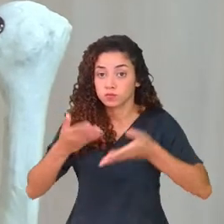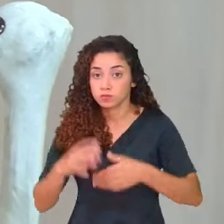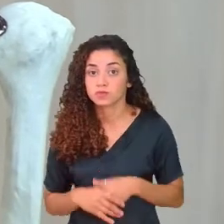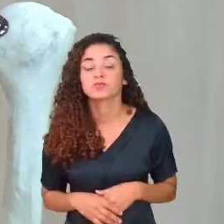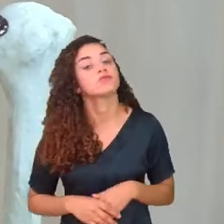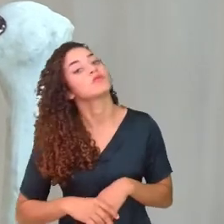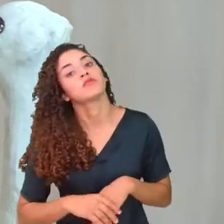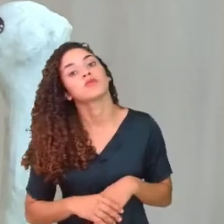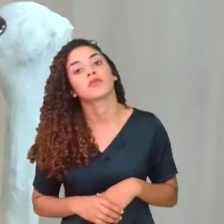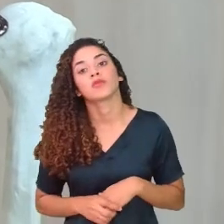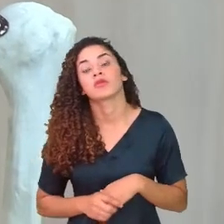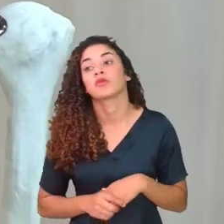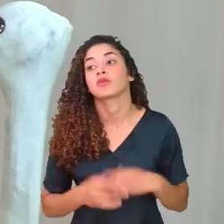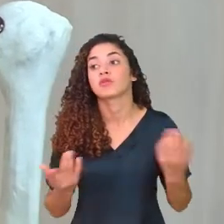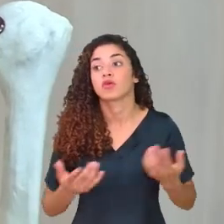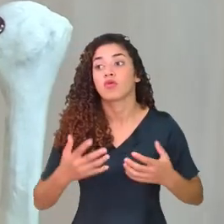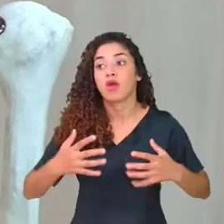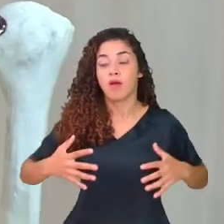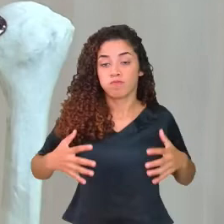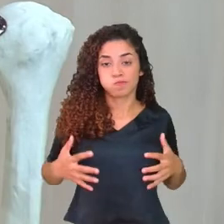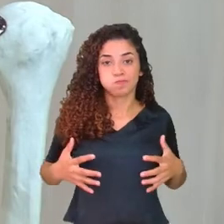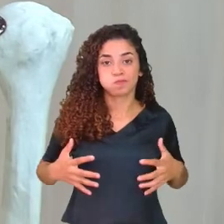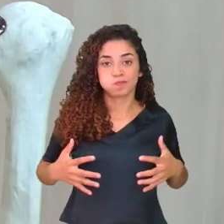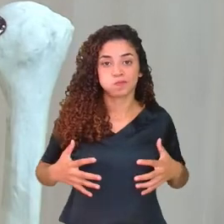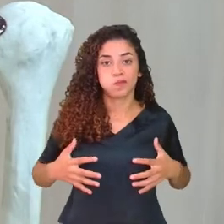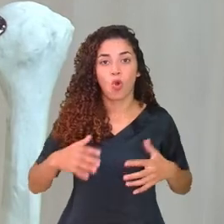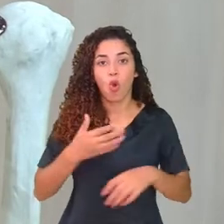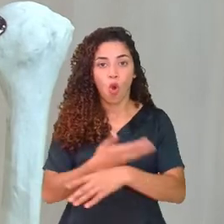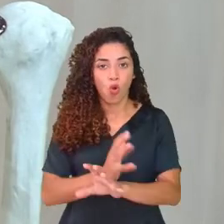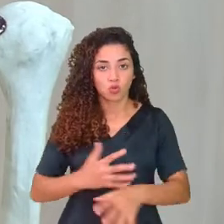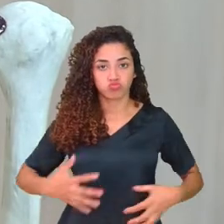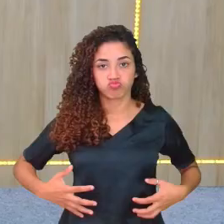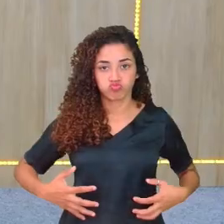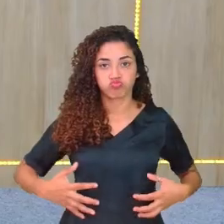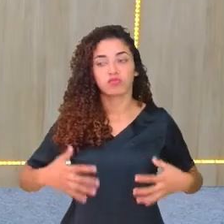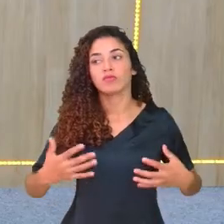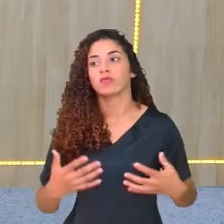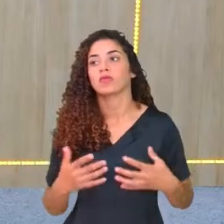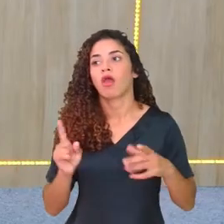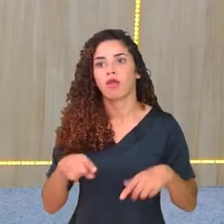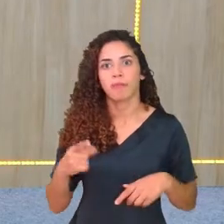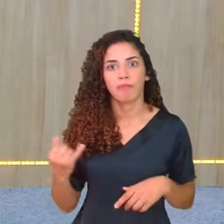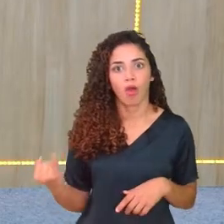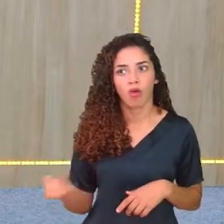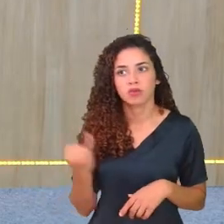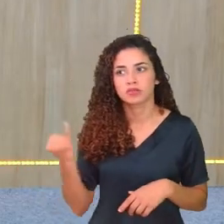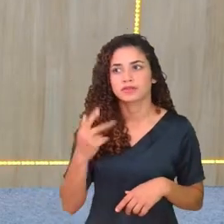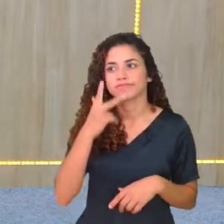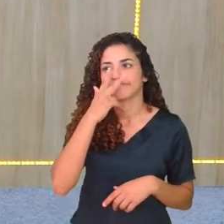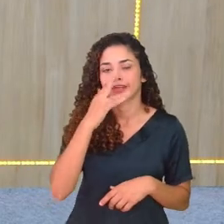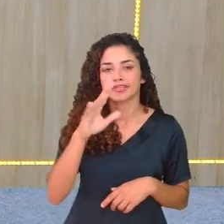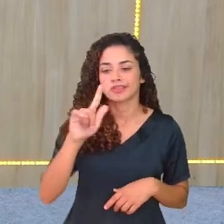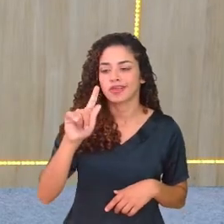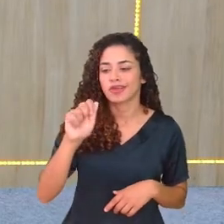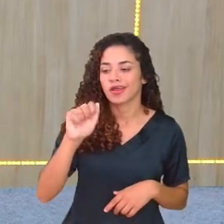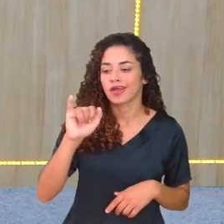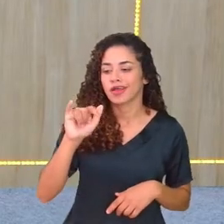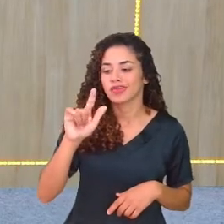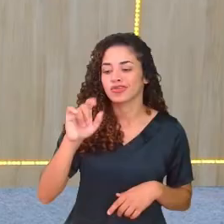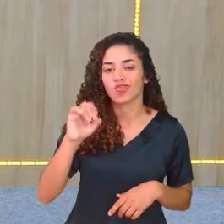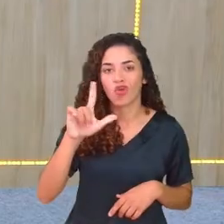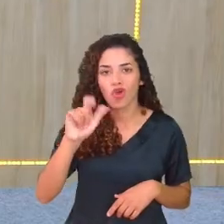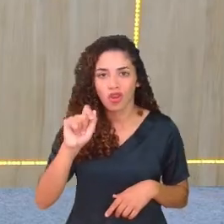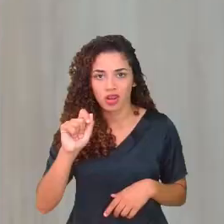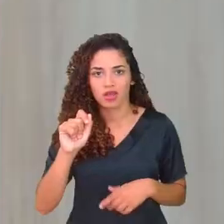torácica. A grande importância dessa caixa torácica, que alguns alunos nas aulas sempre me diziam, professora, parece uma gaiola. E eu fui